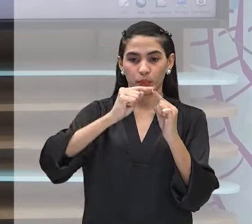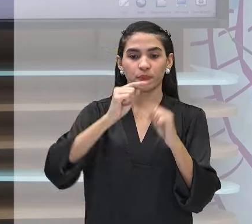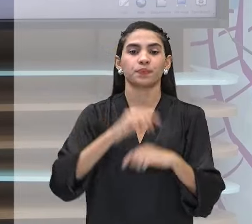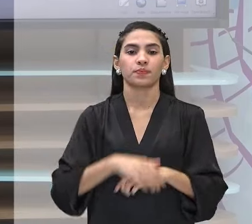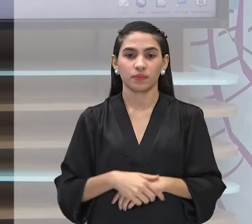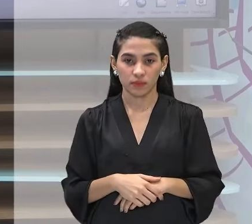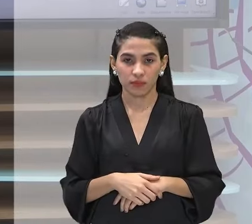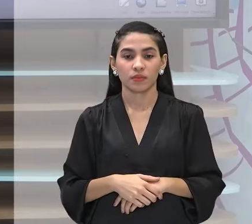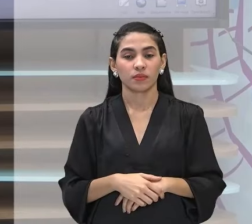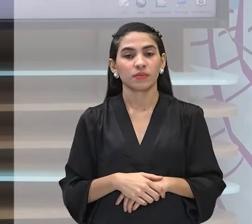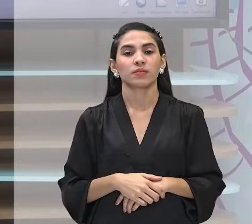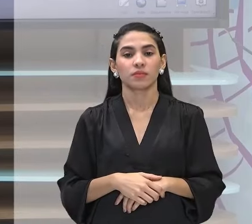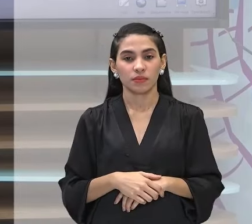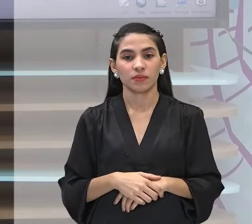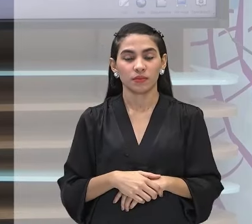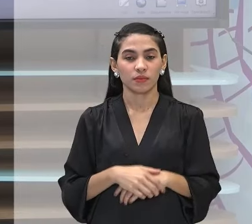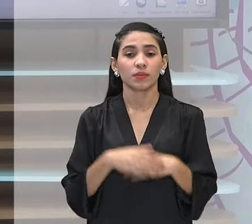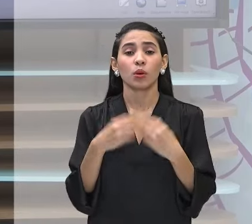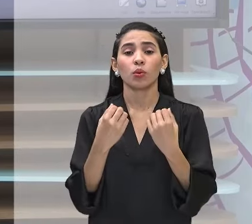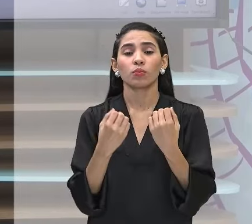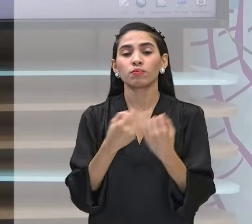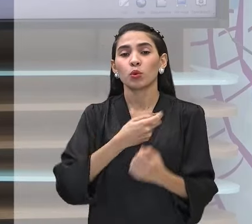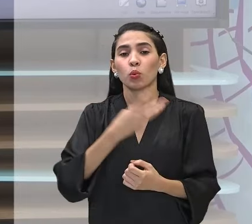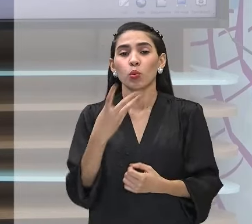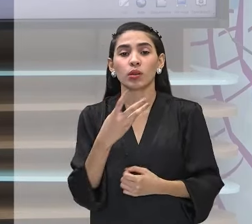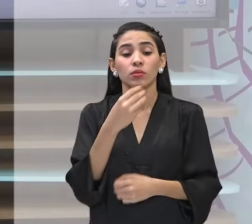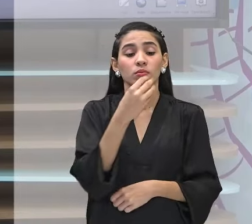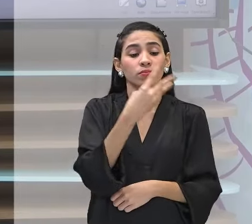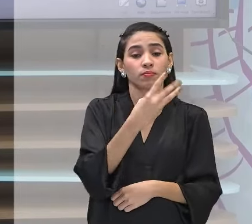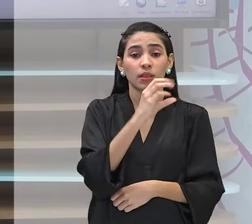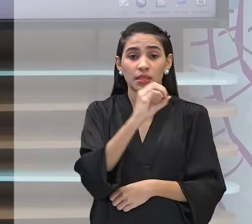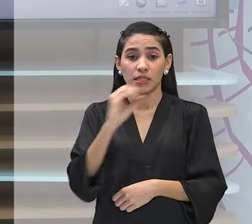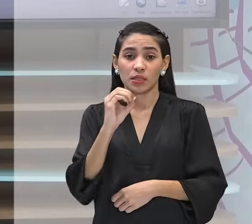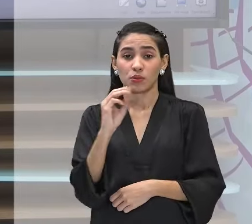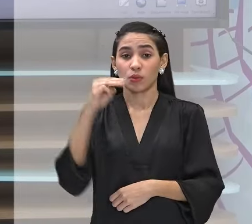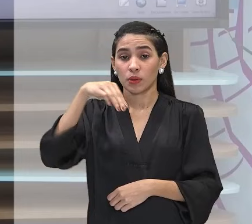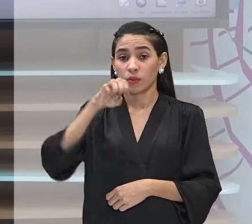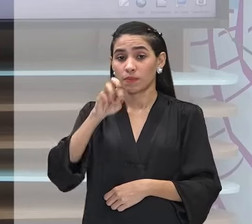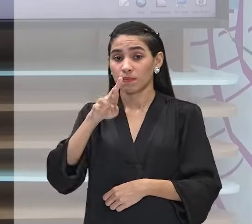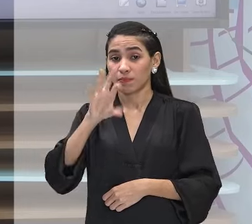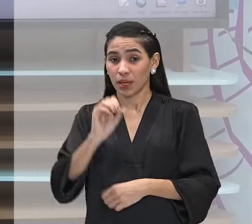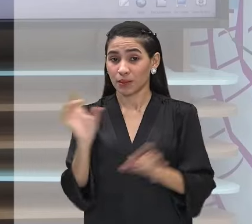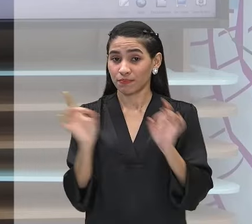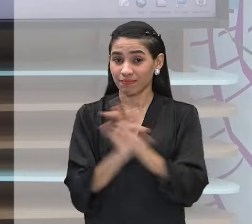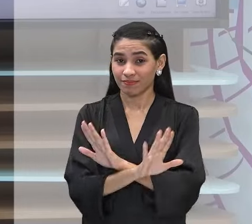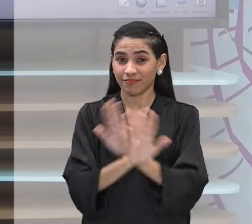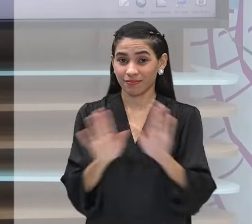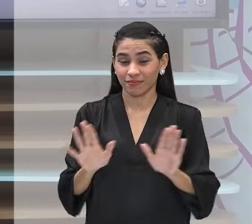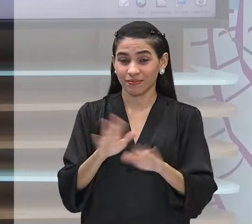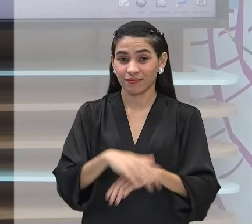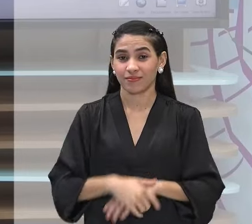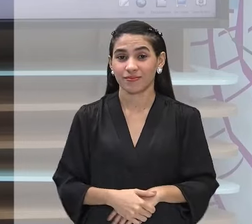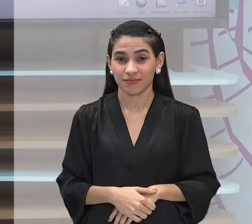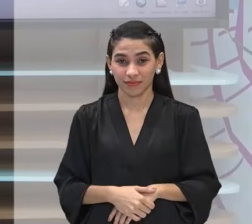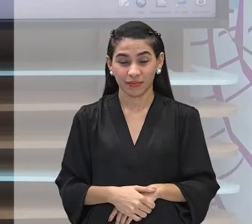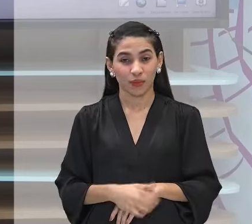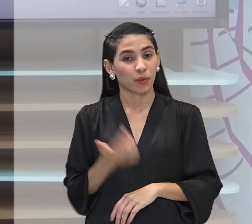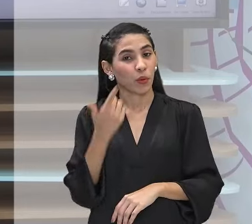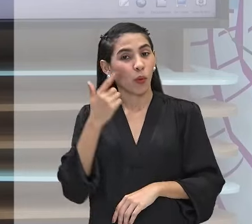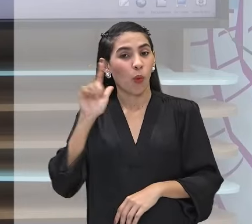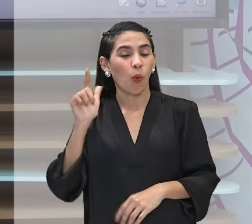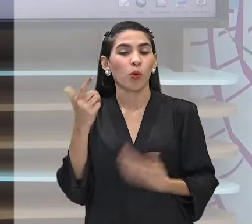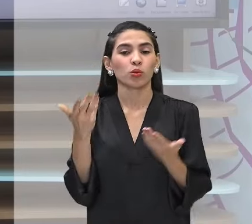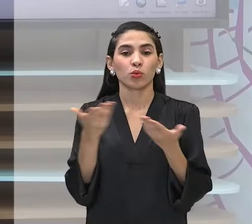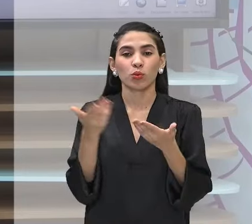ele andou 300 m Beleza meu povo vamos